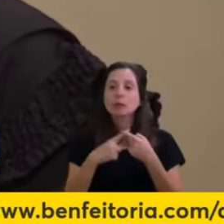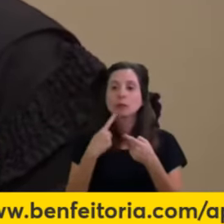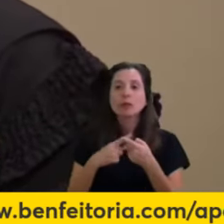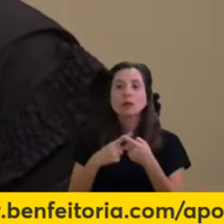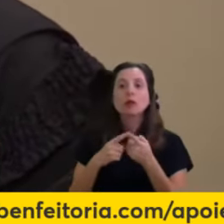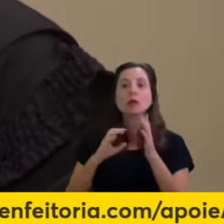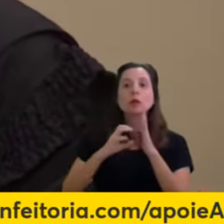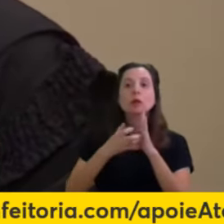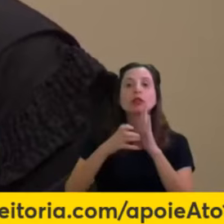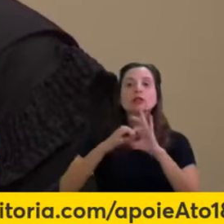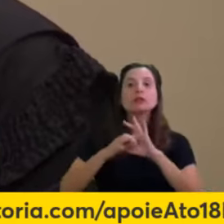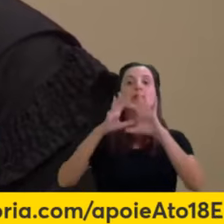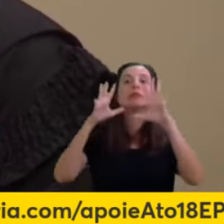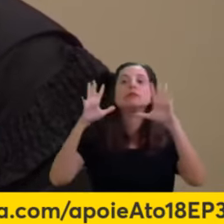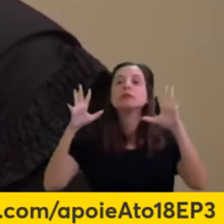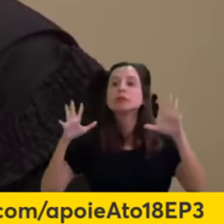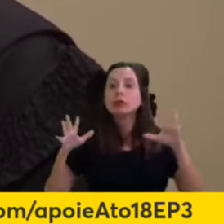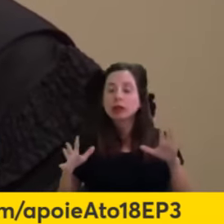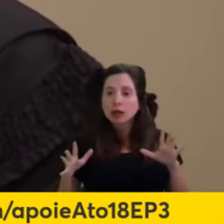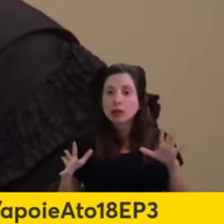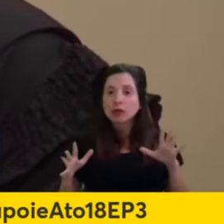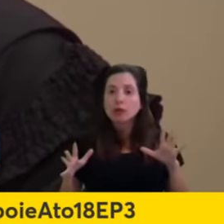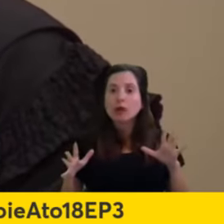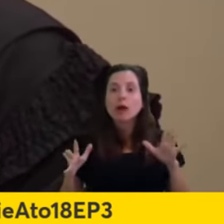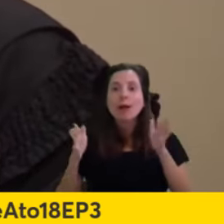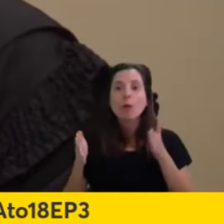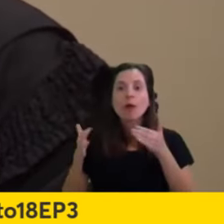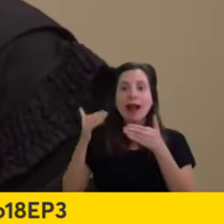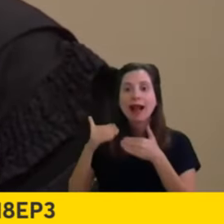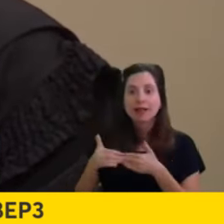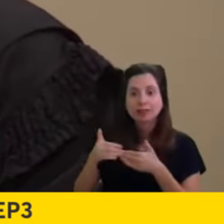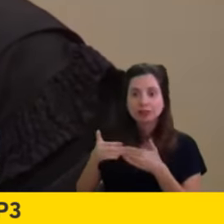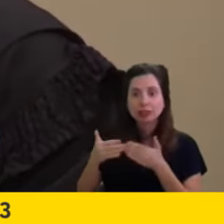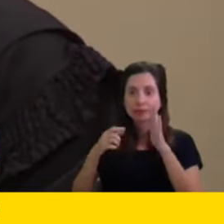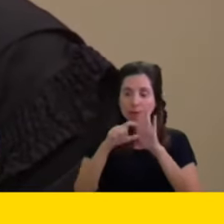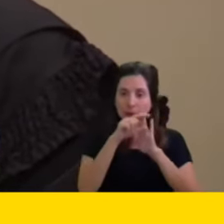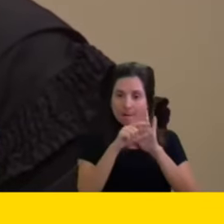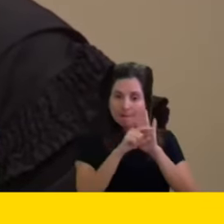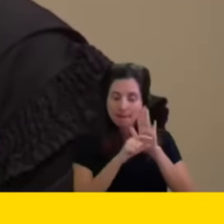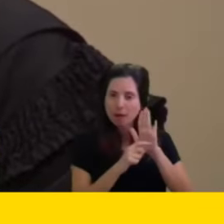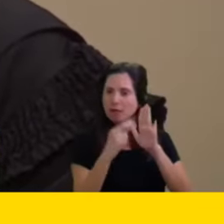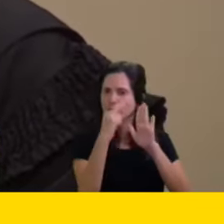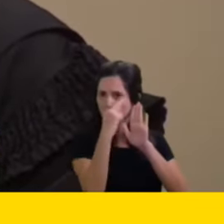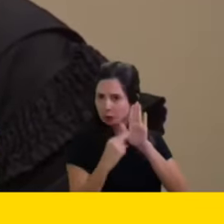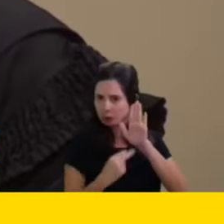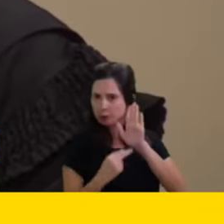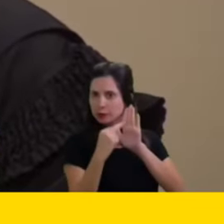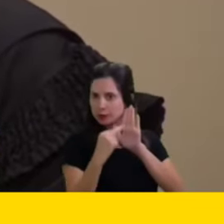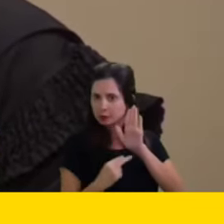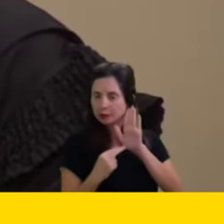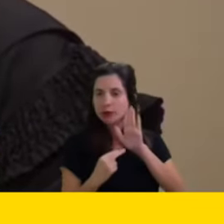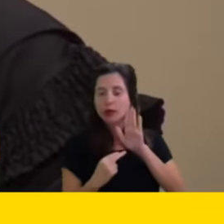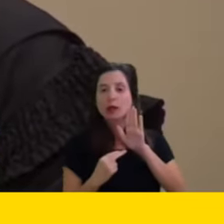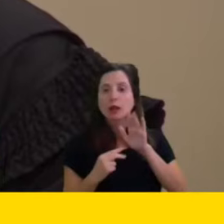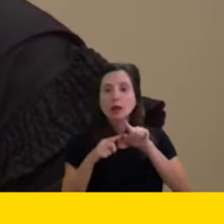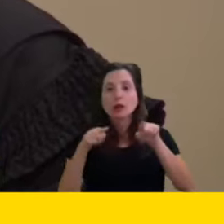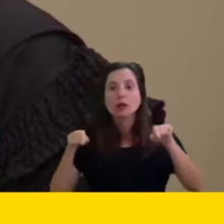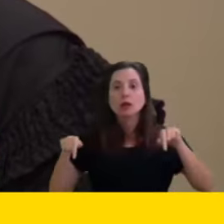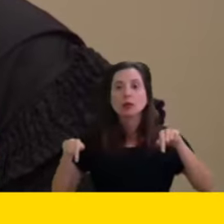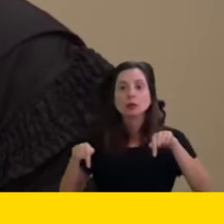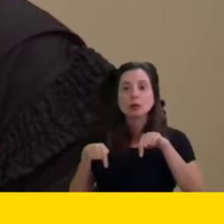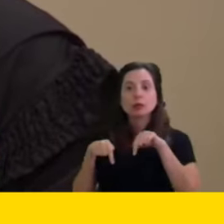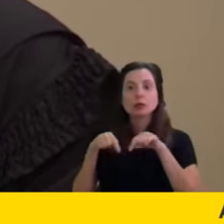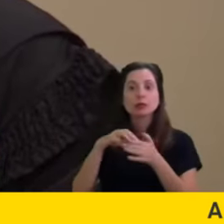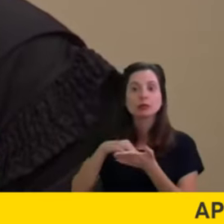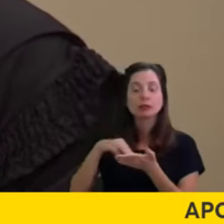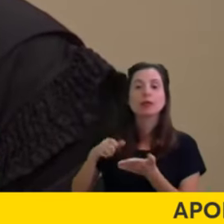imputa especificamente a prática de caixado desse ponto conforme se pode observar o escritório vos gual Cunha foi contratado pela união